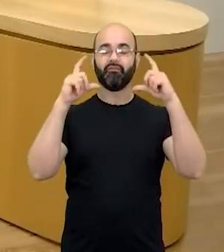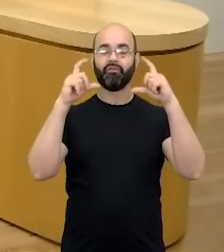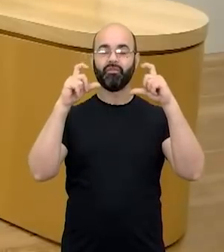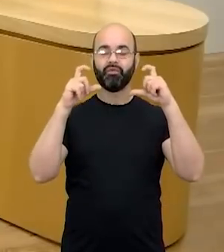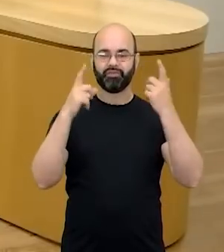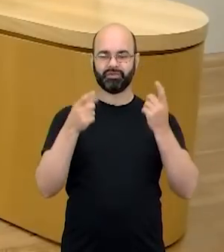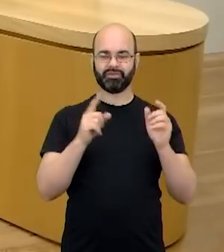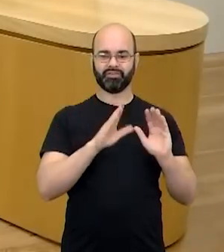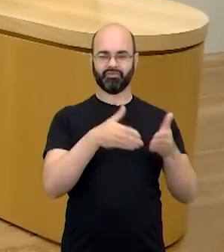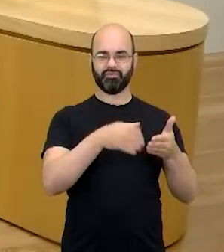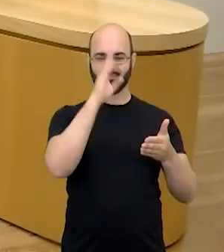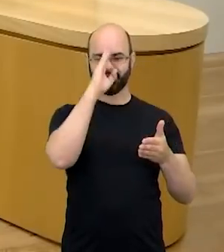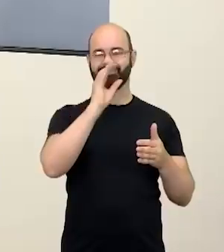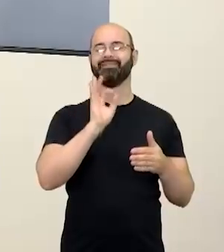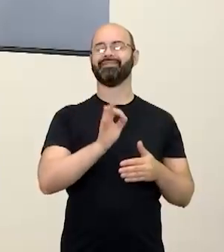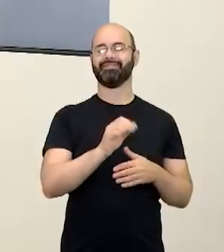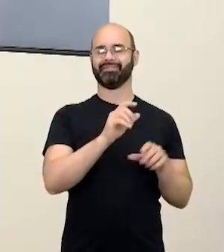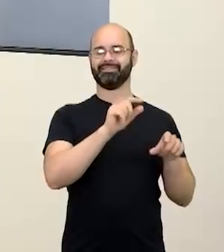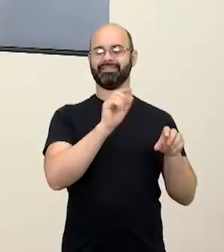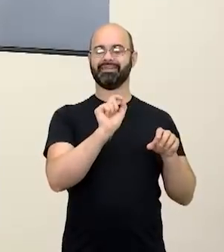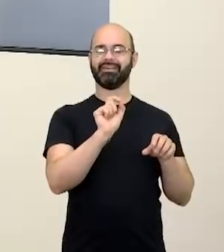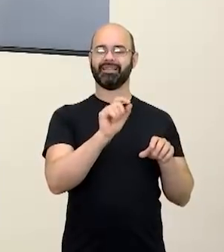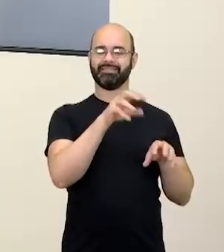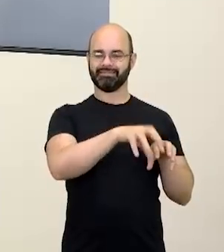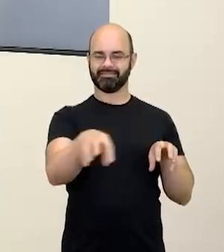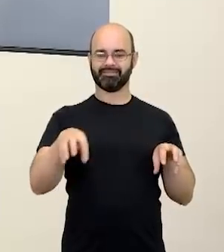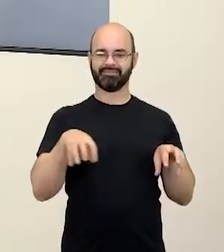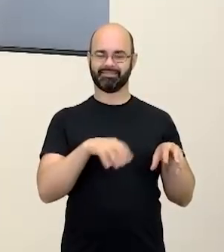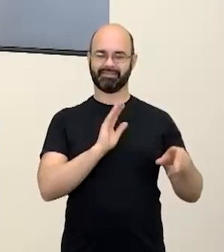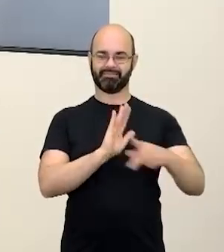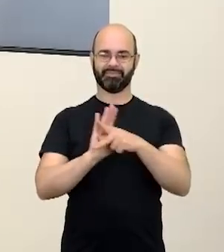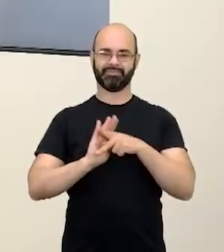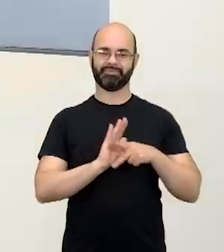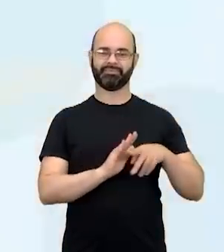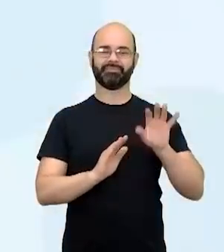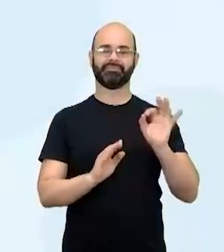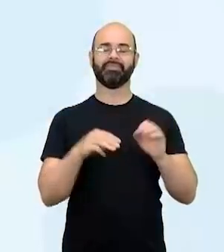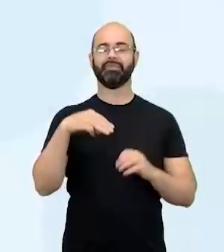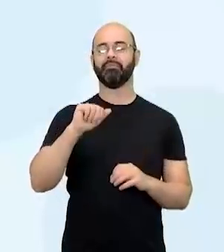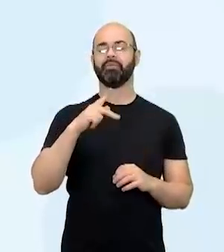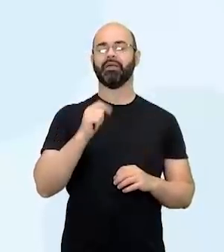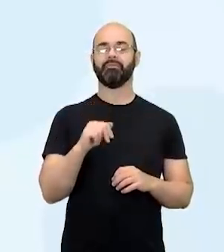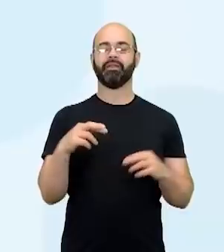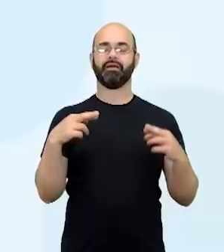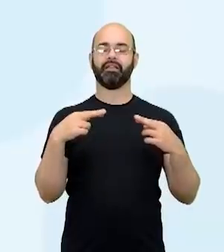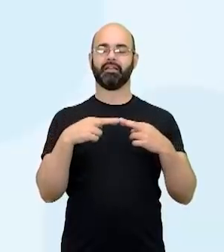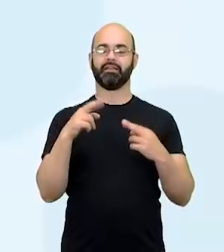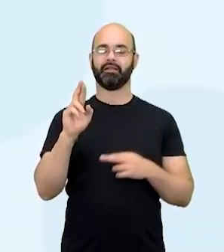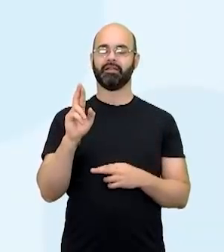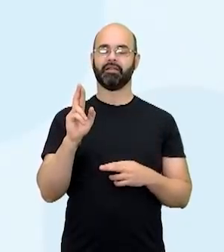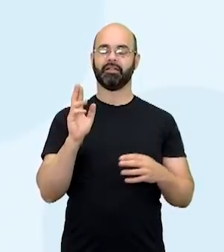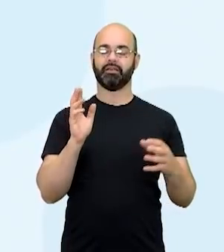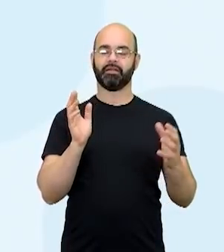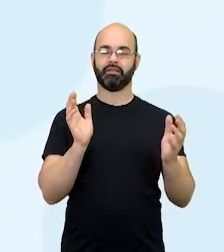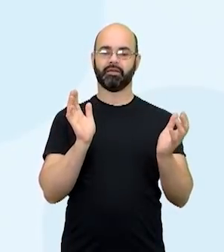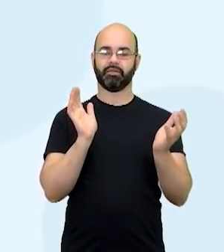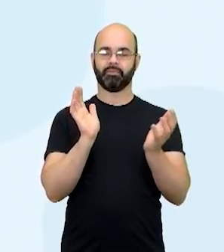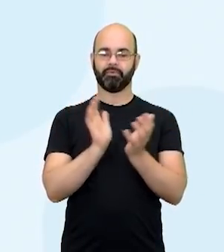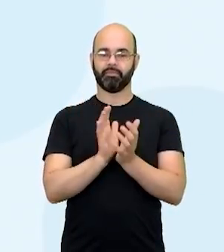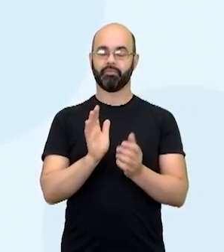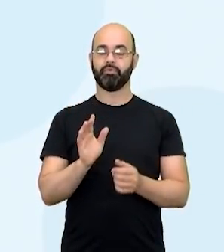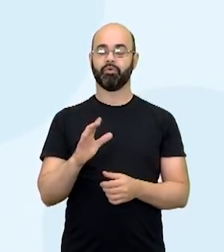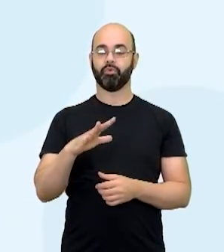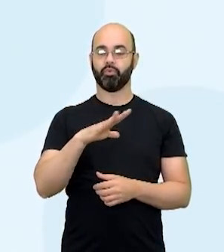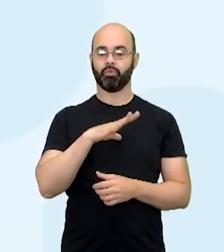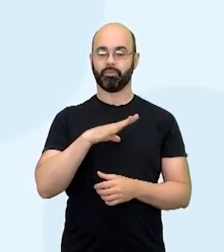Cada uma com as suas características. Isso aí. Vamos lá no mapa da rede urbana, que aí vai mostrar para vocês aí a diferença, né? Então